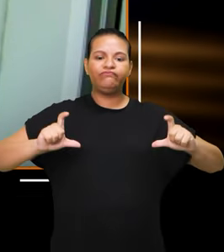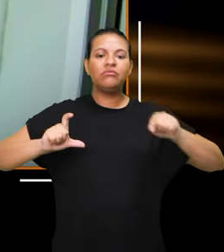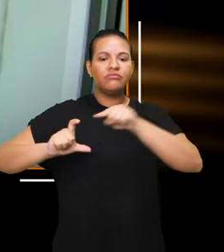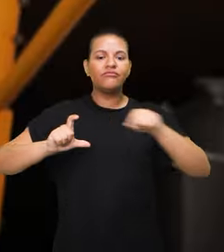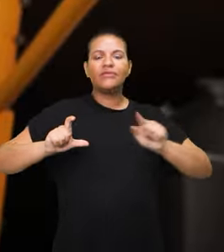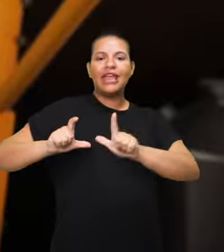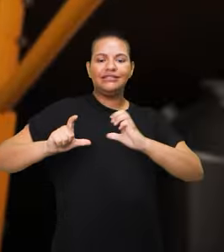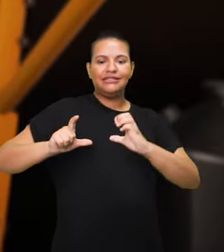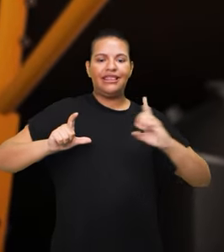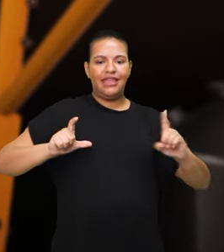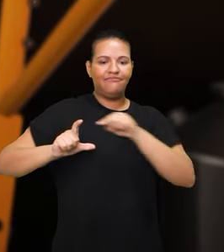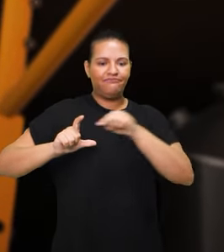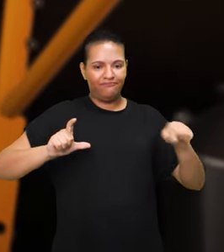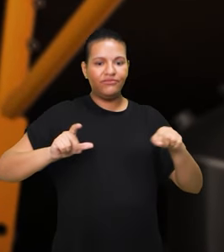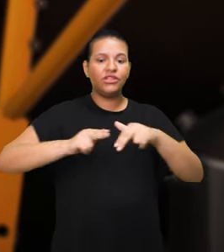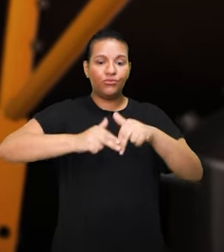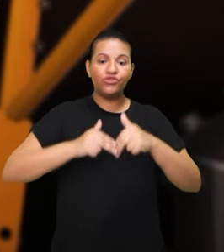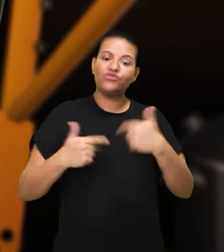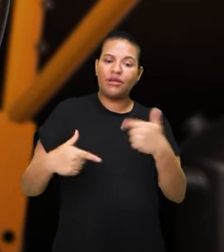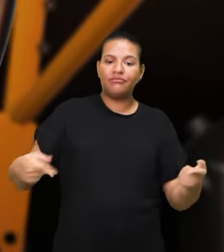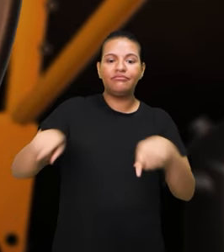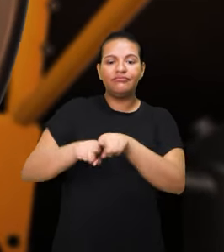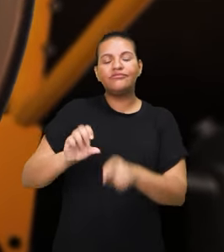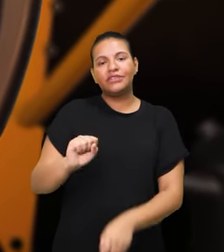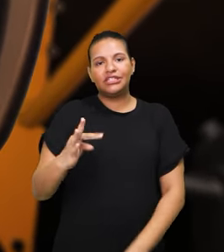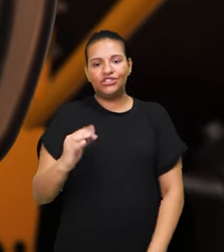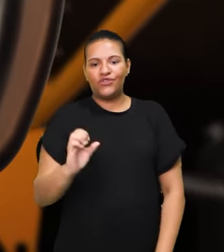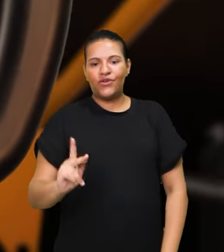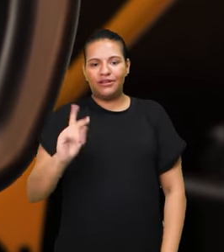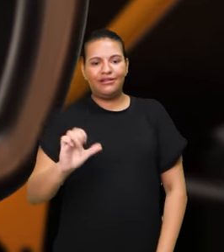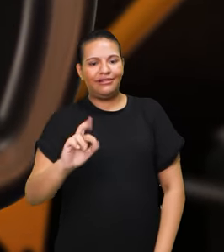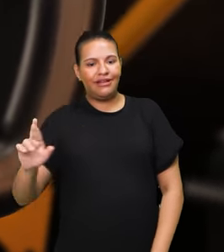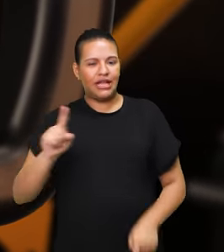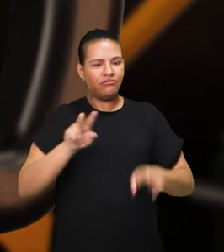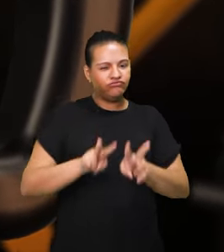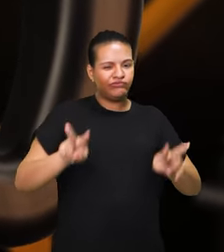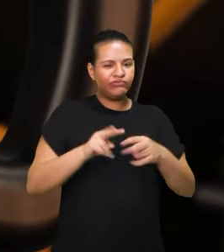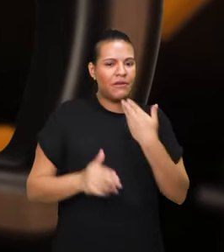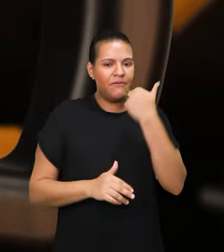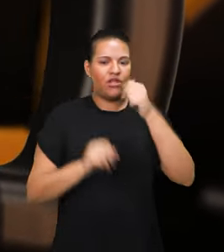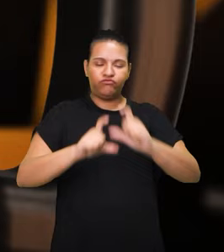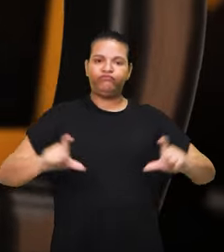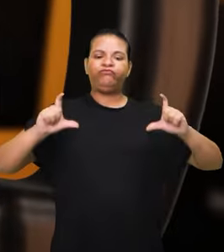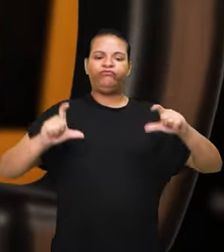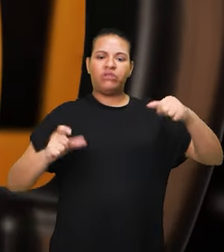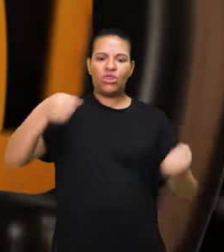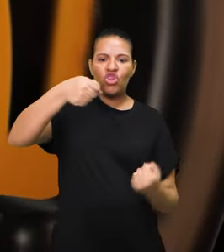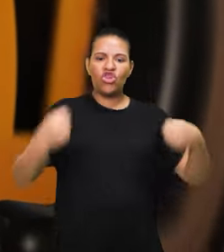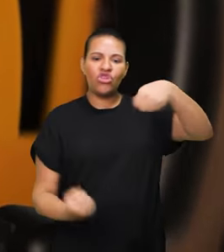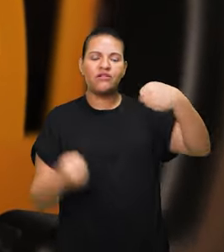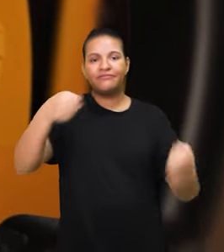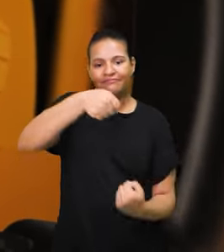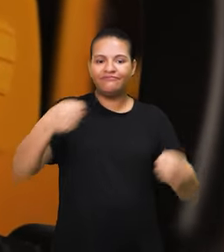há uma tela de LCD de 4,3 poleas na verdade trabalhamos com Stock Car e projetamos um painel